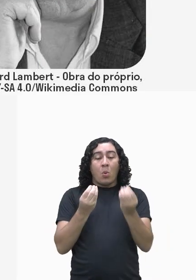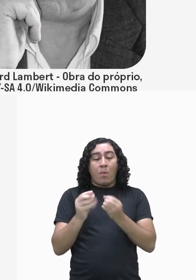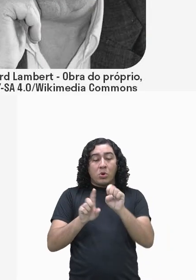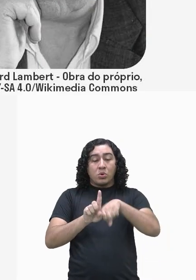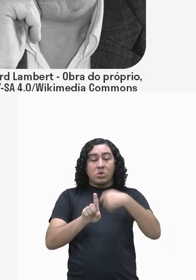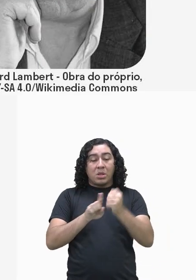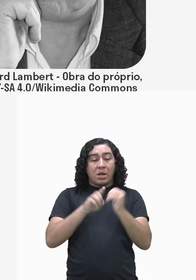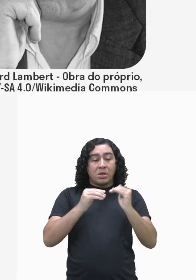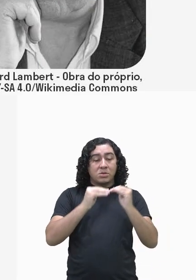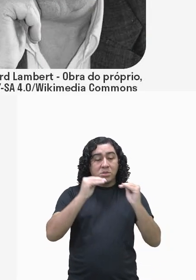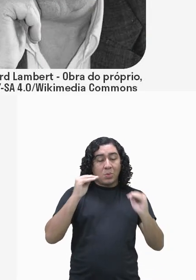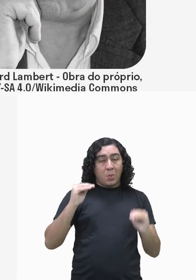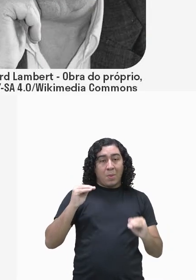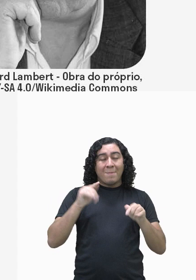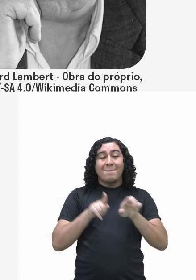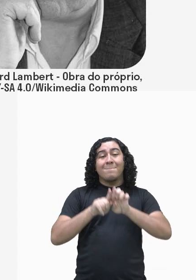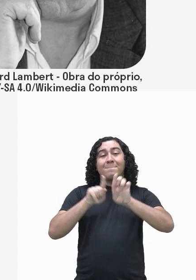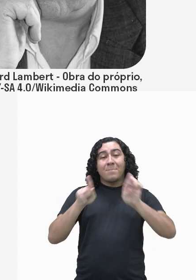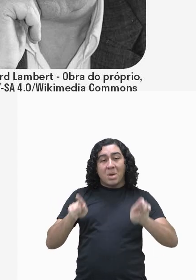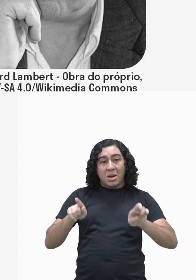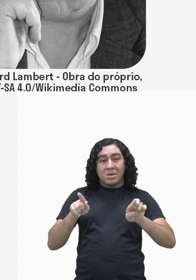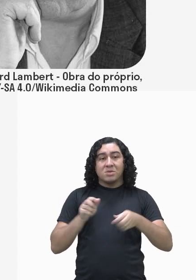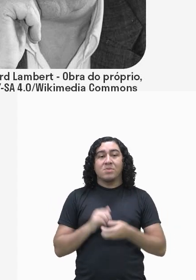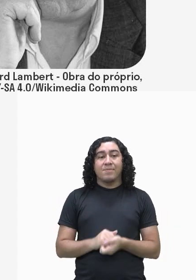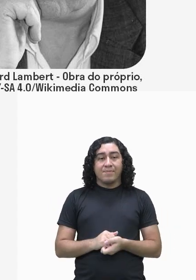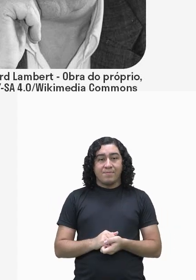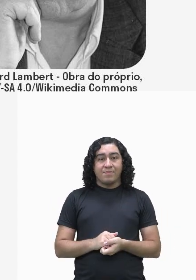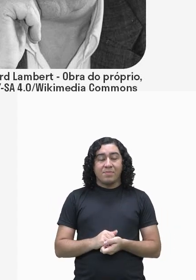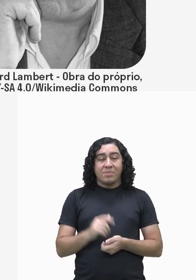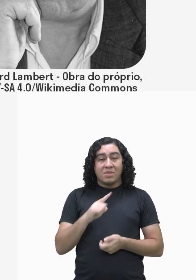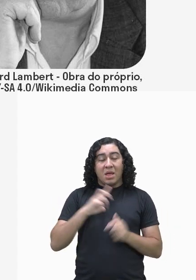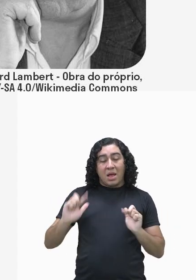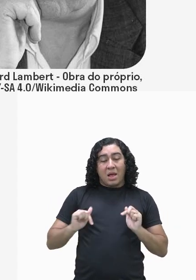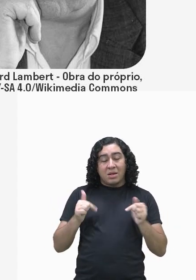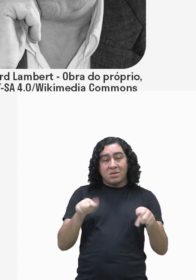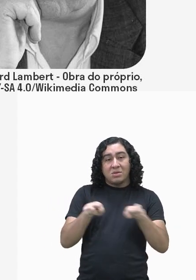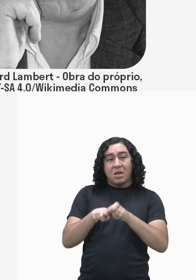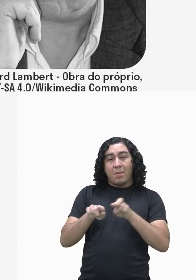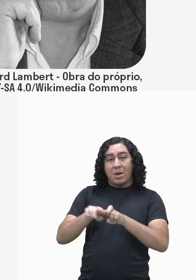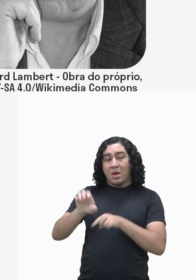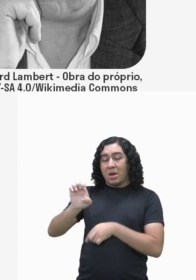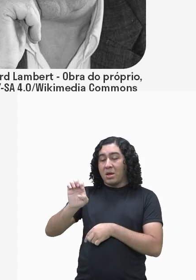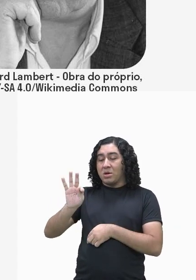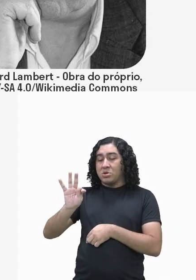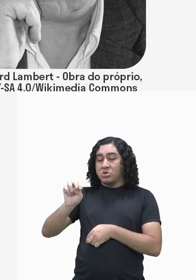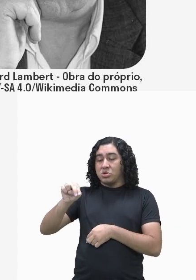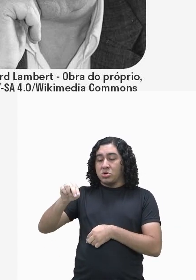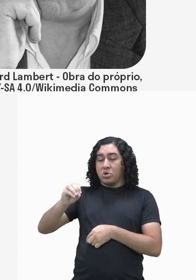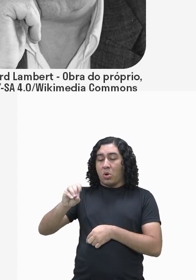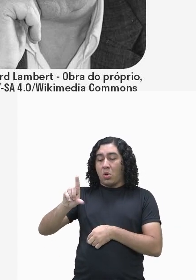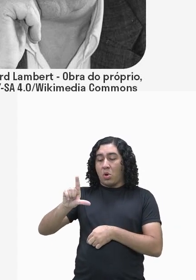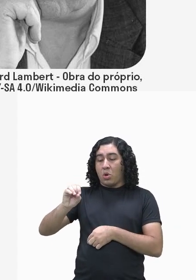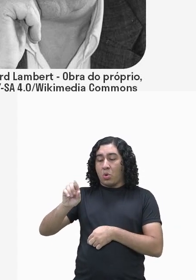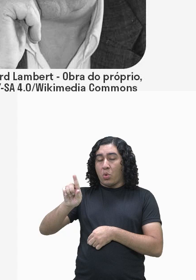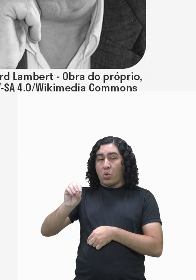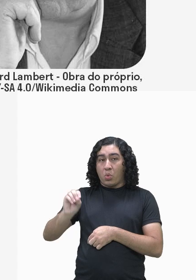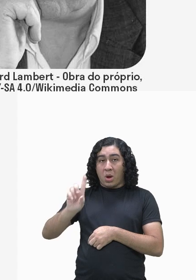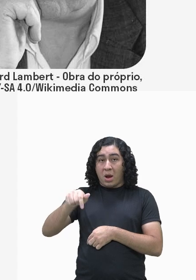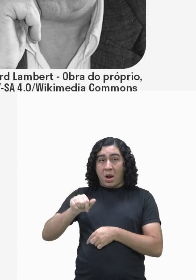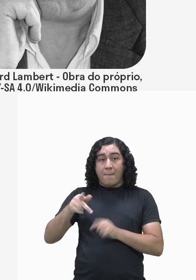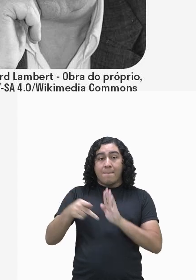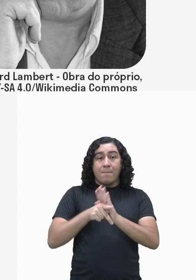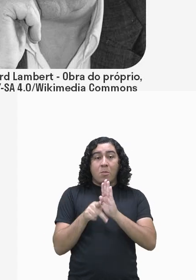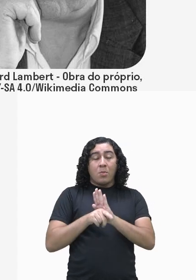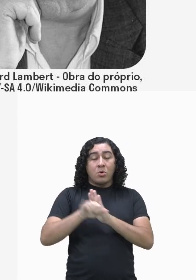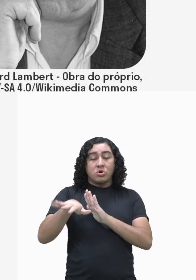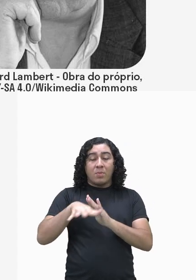sociais. Mas também ele atuou como etnólogo. Etnólogo é um ramo de estudo de pesquisa